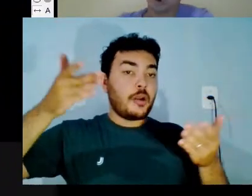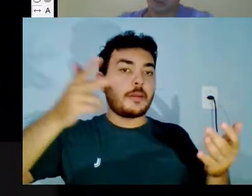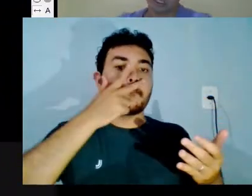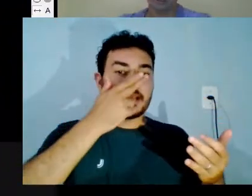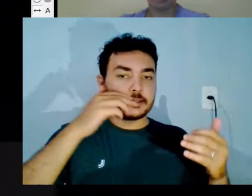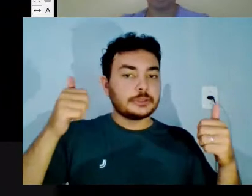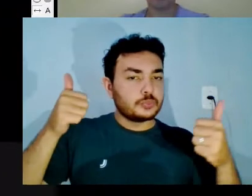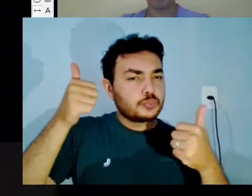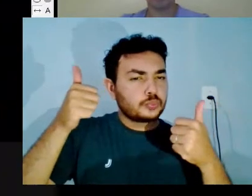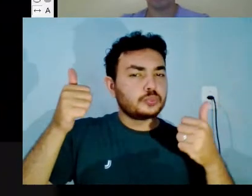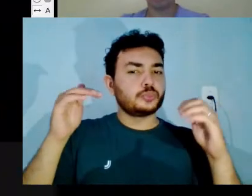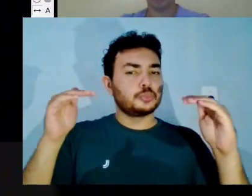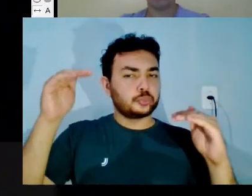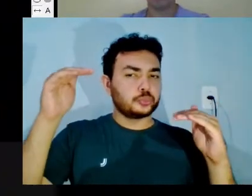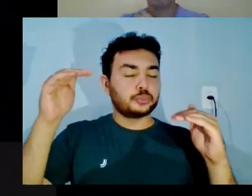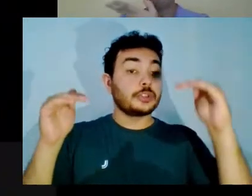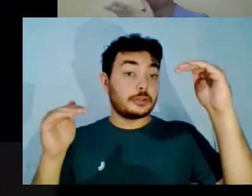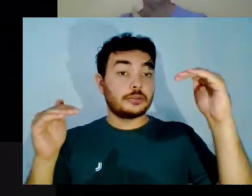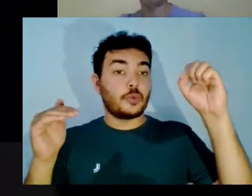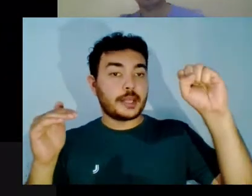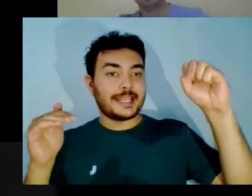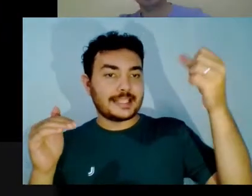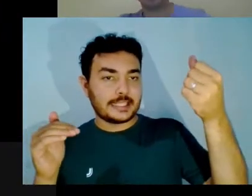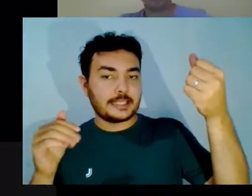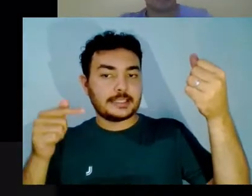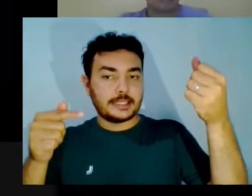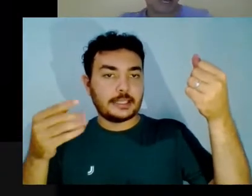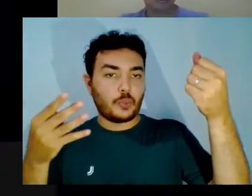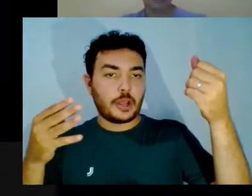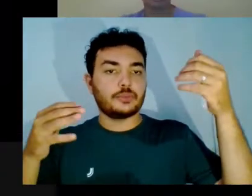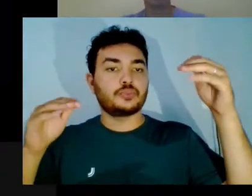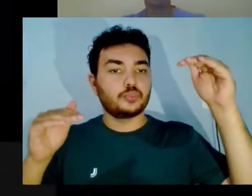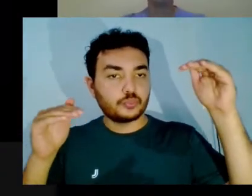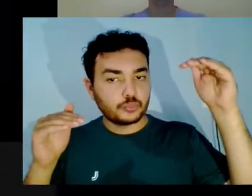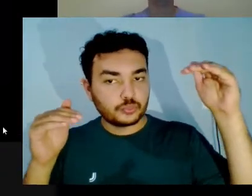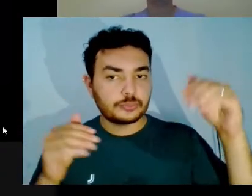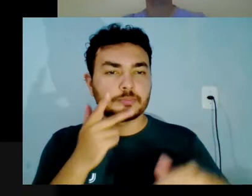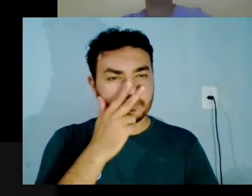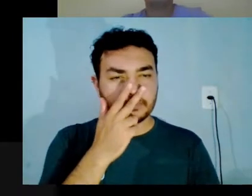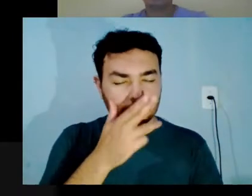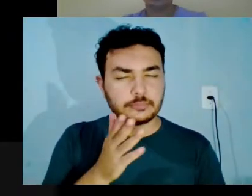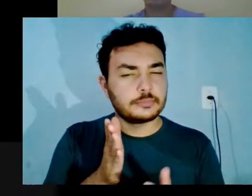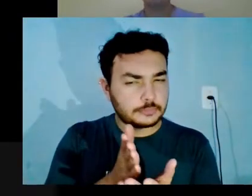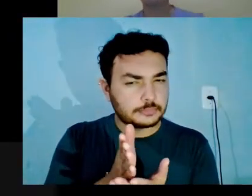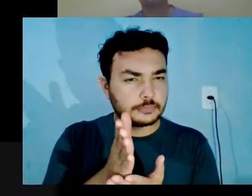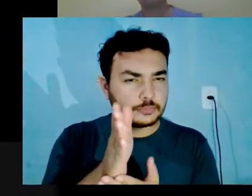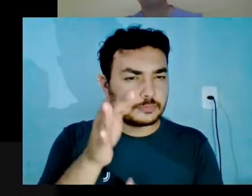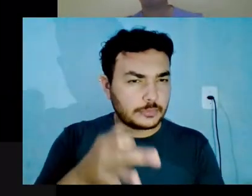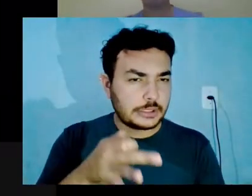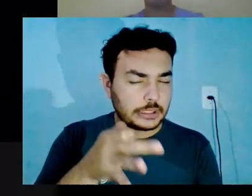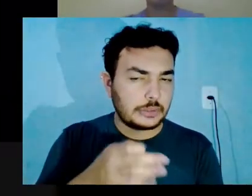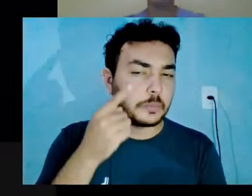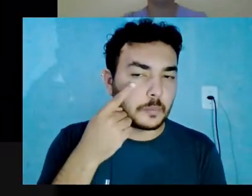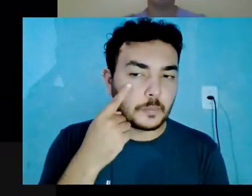e 86,9, tá? Então, a ideia é de que eles estavam no caminho certo. E o que aconteceu, assim, o que foram as